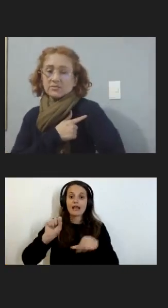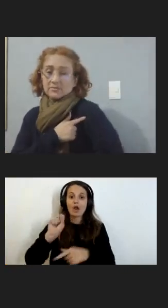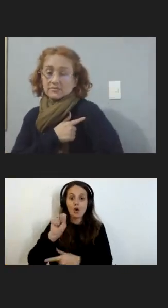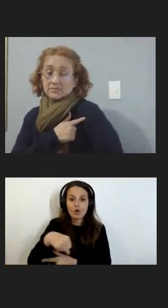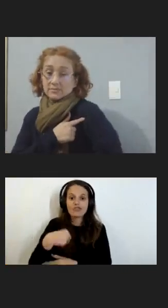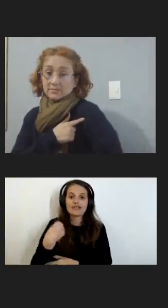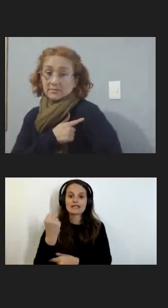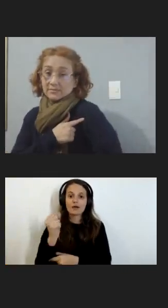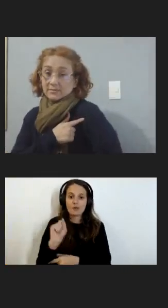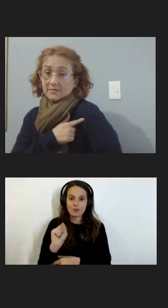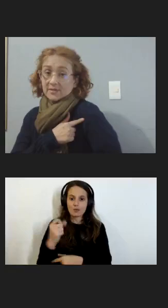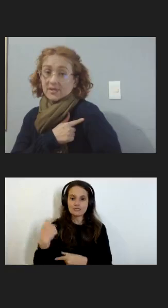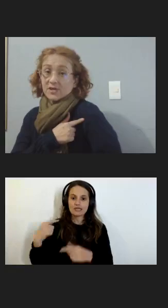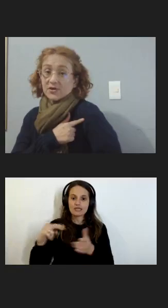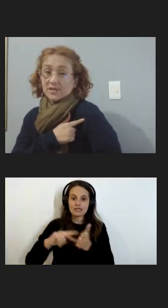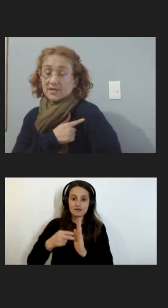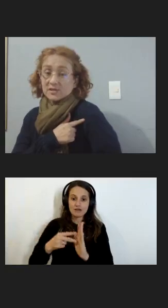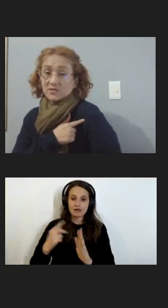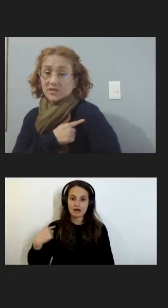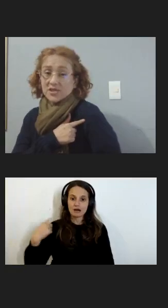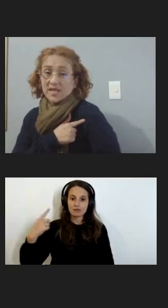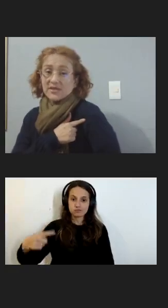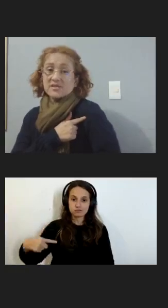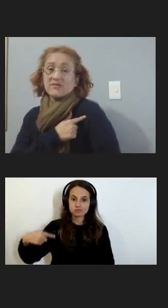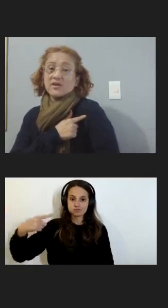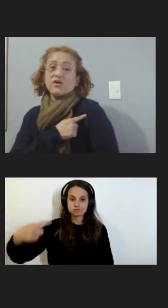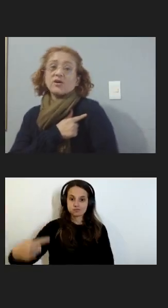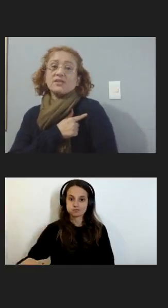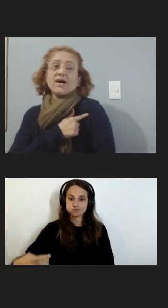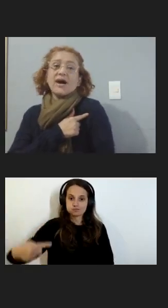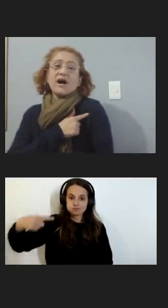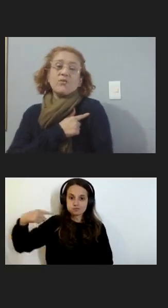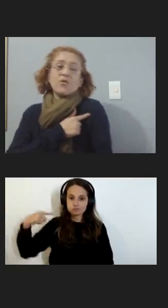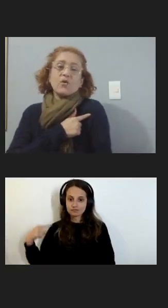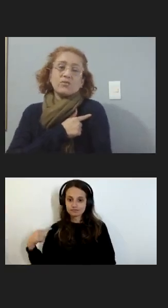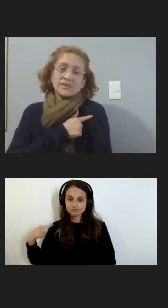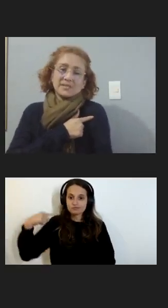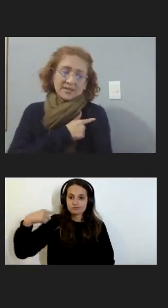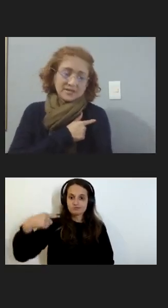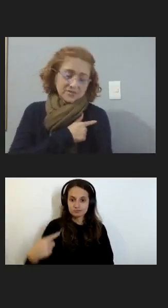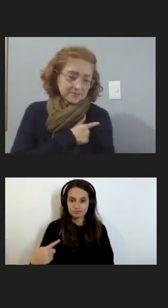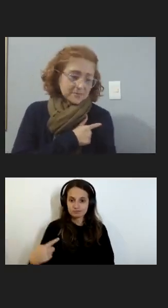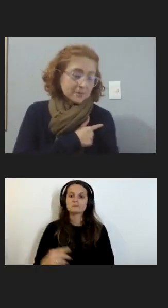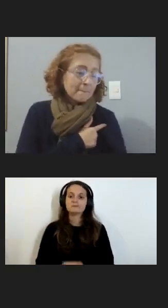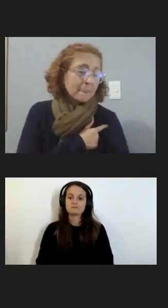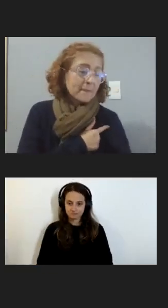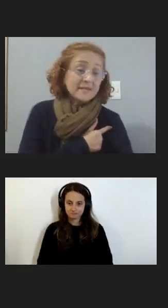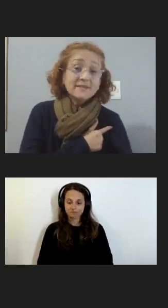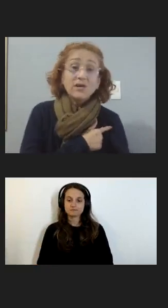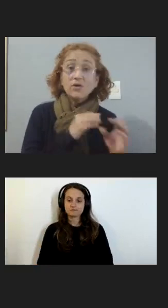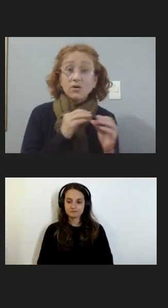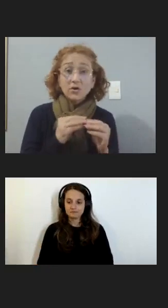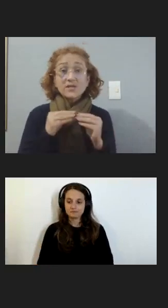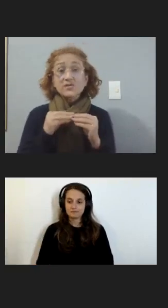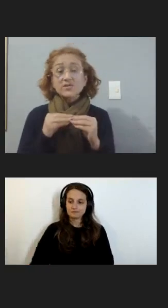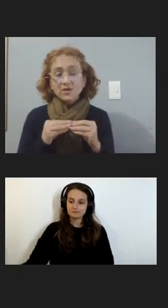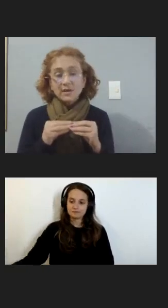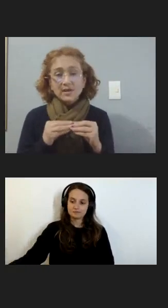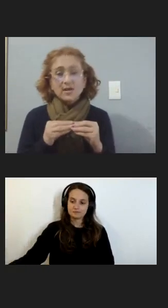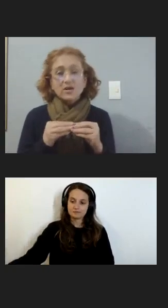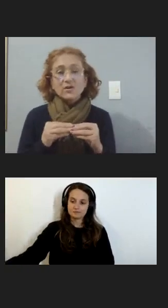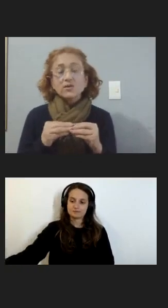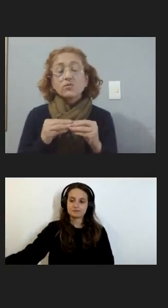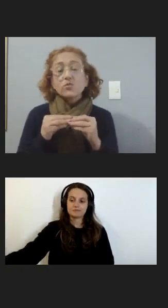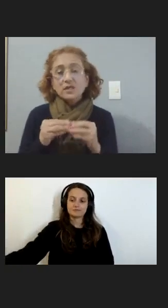dentro. E rotação externa, você vai rodar o ombro para trás. Então, olha